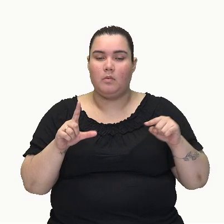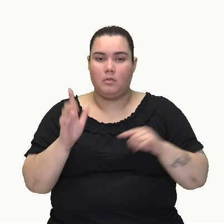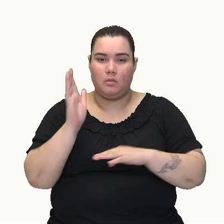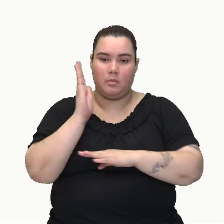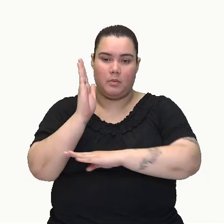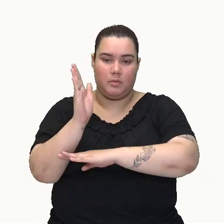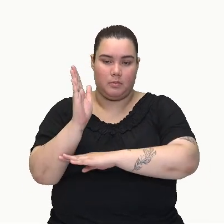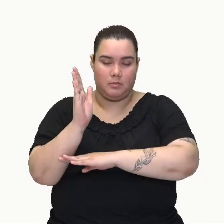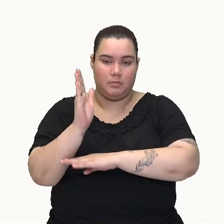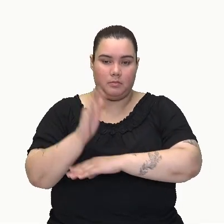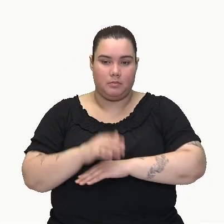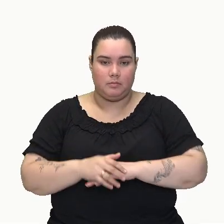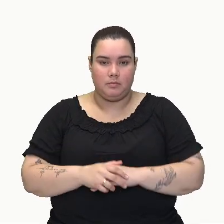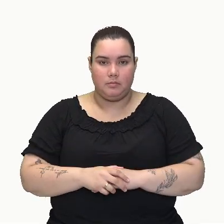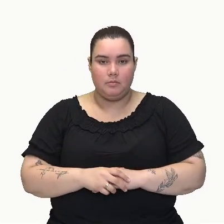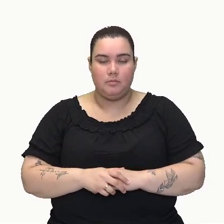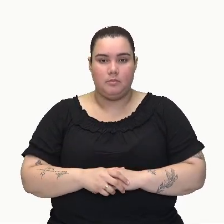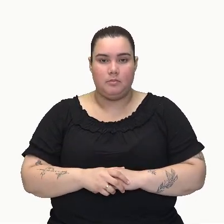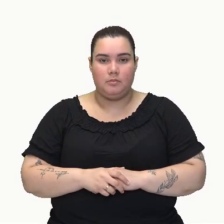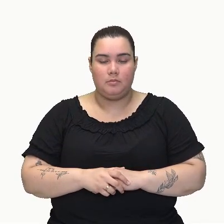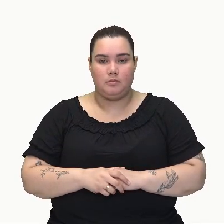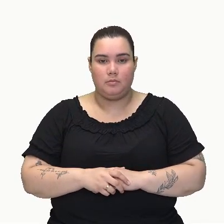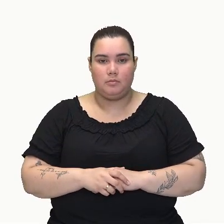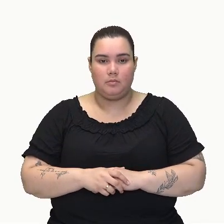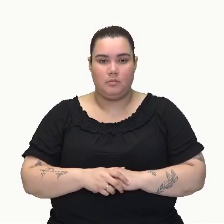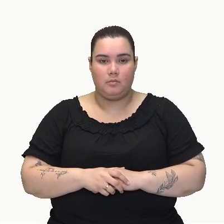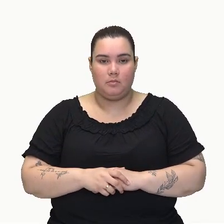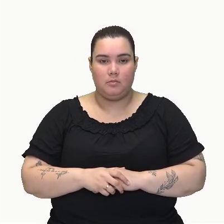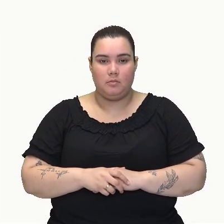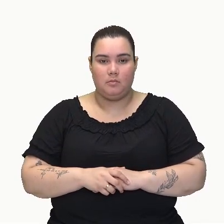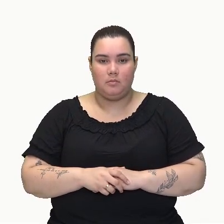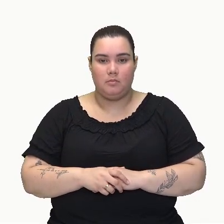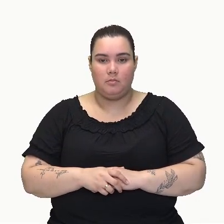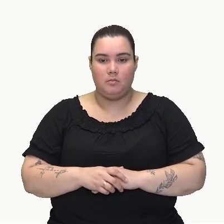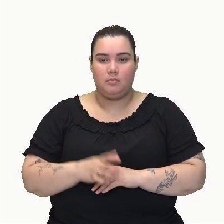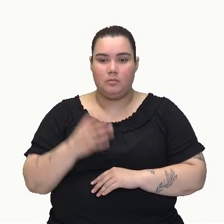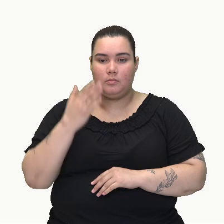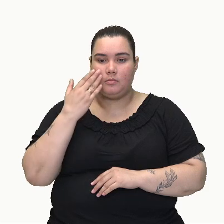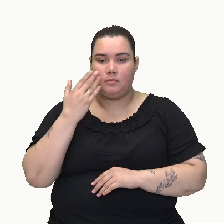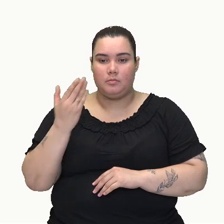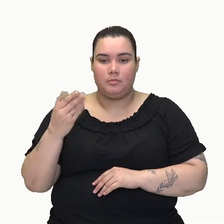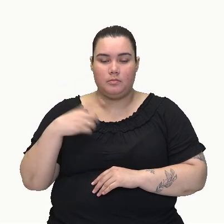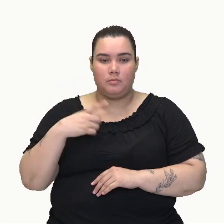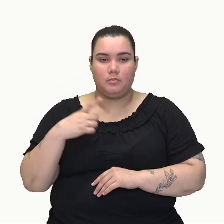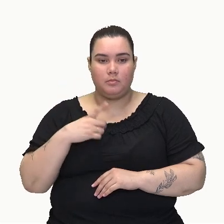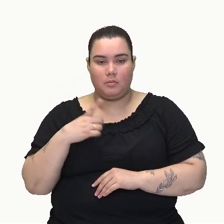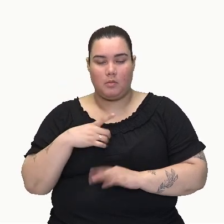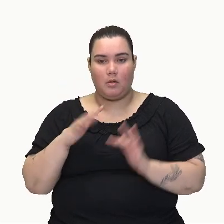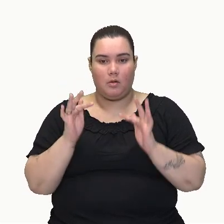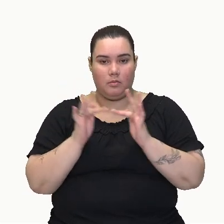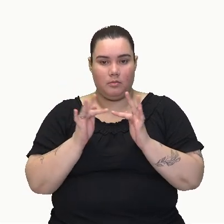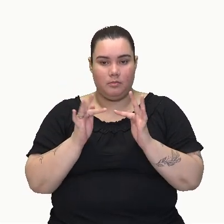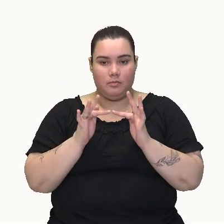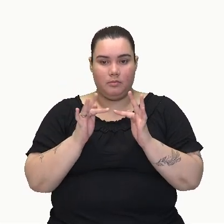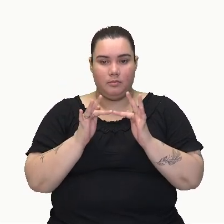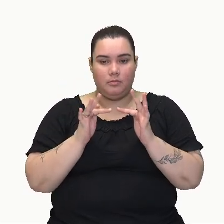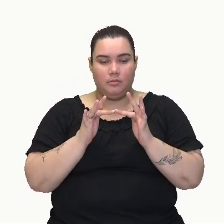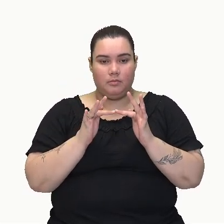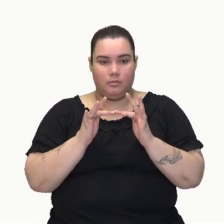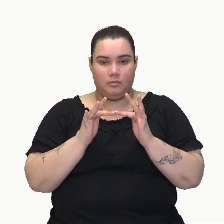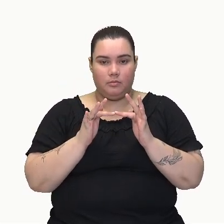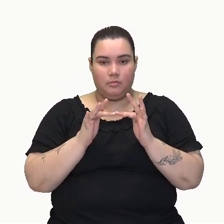plano cartesiano, tá? Então, veja, nós temos aqui a nossa função, ó. Aqui está a nossa